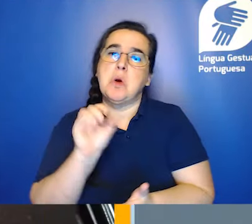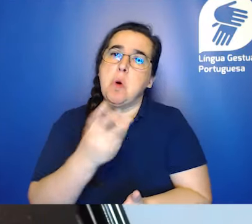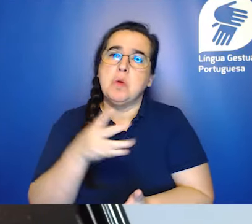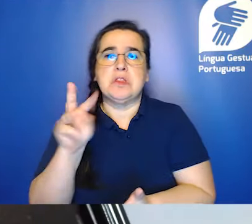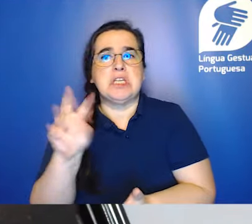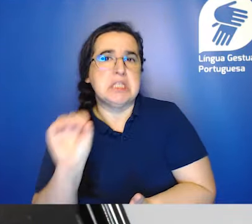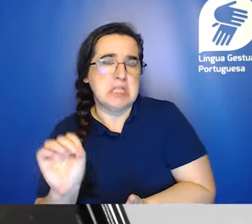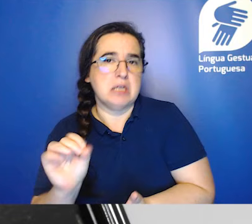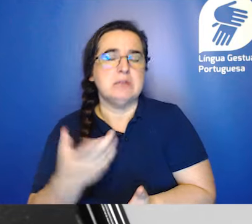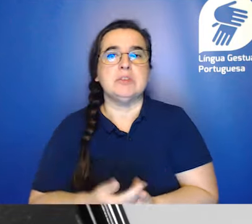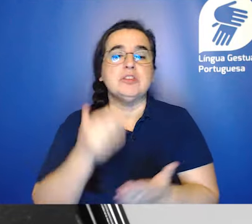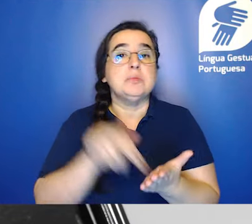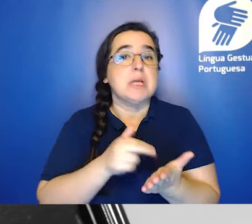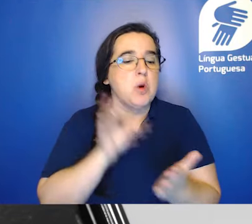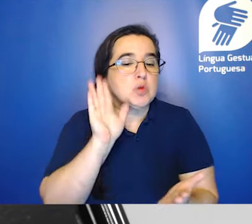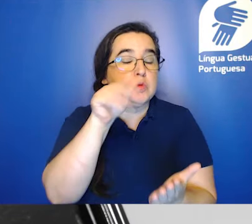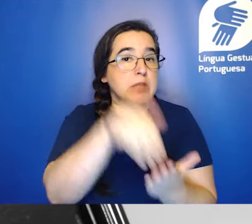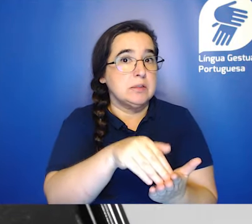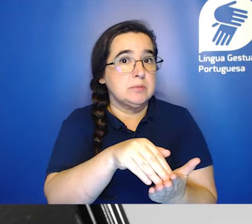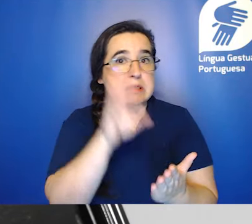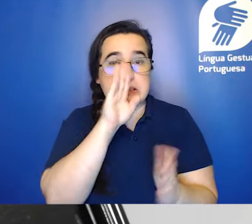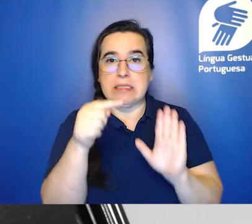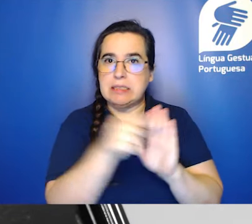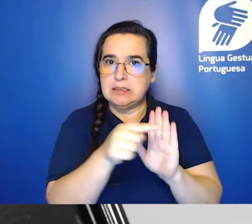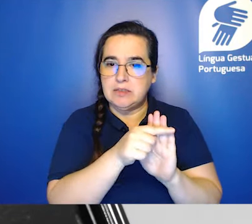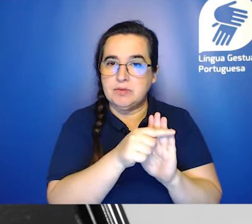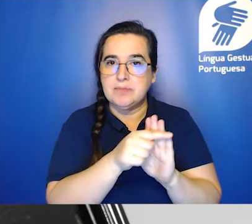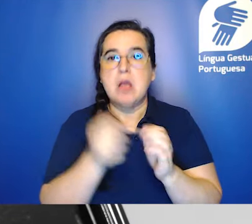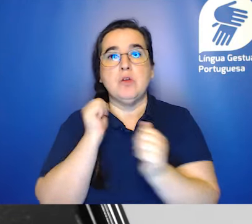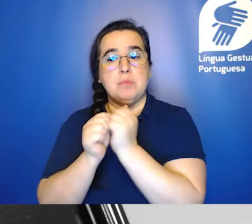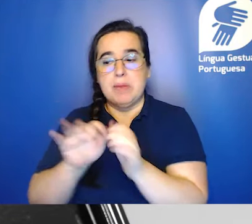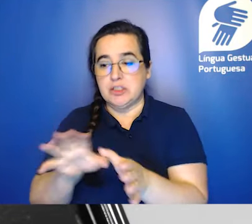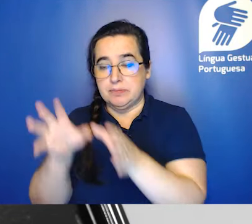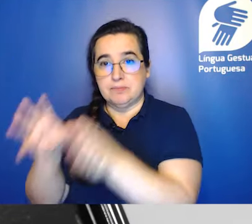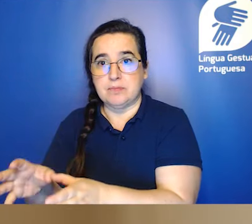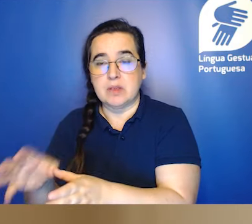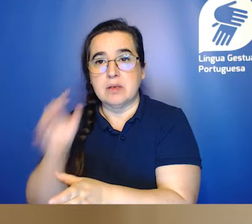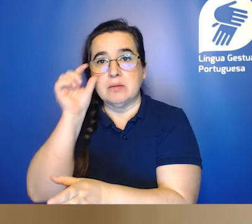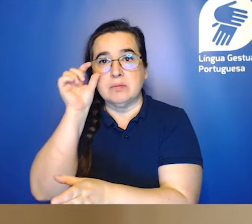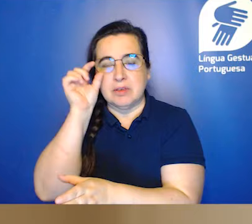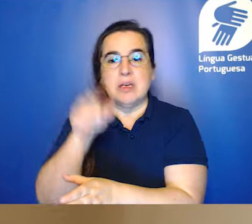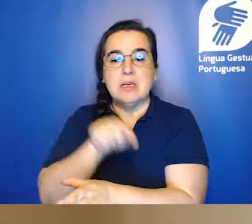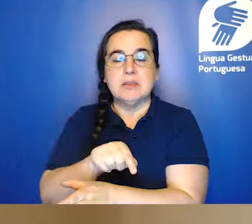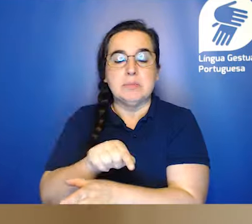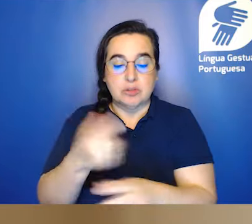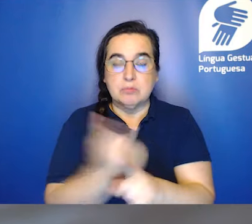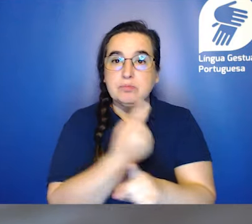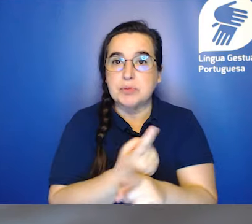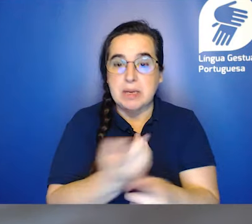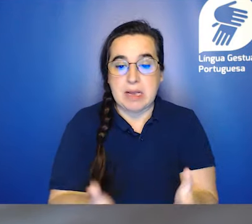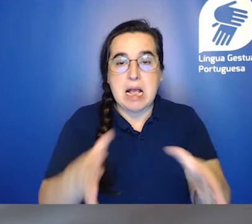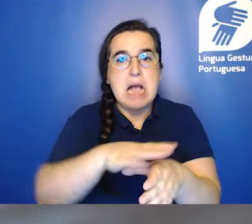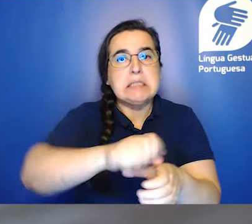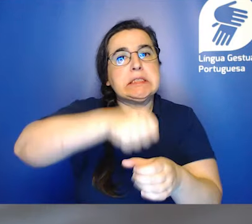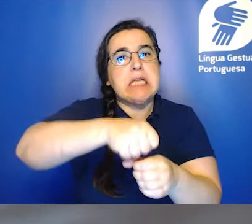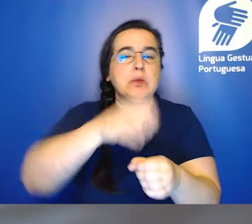Espere 15 a 30 minutos e veja os resultados. Se o resultado for negativo, separe as instruções e coloque os restantes